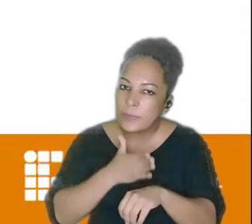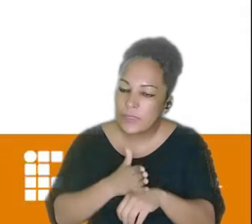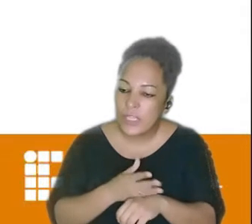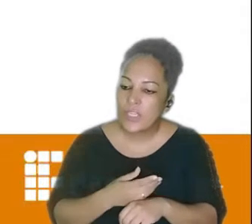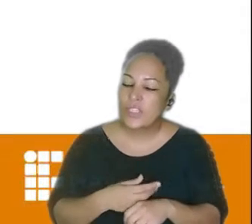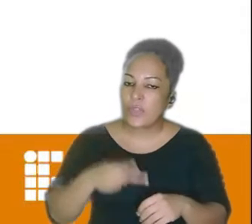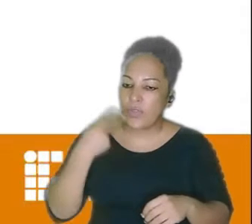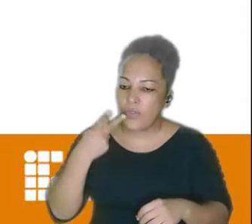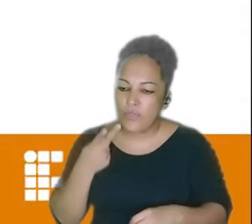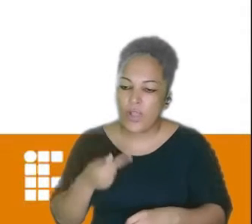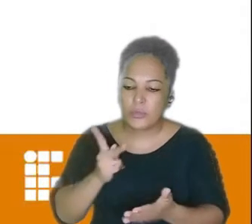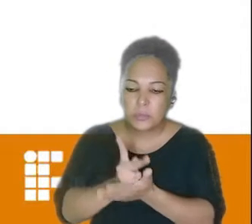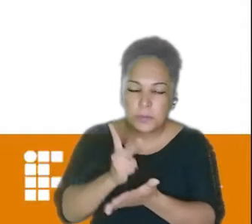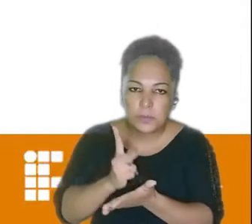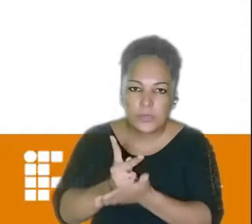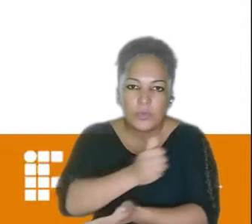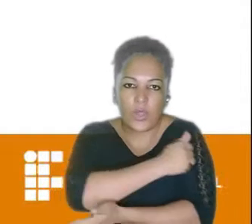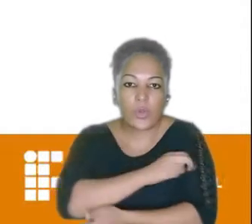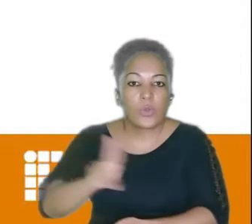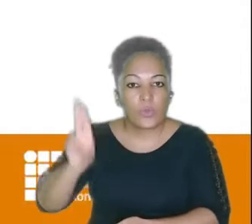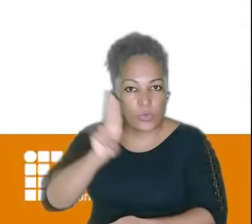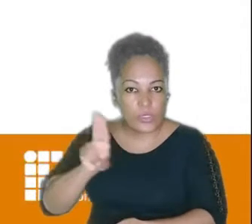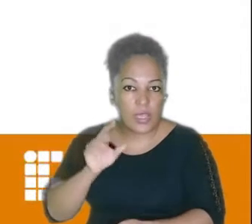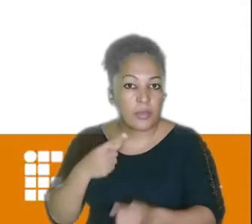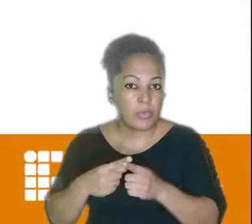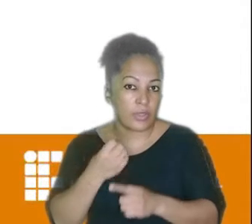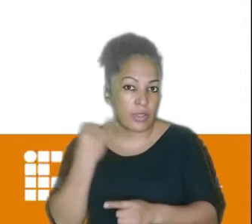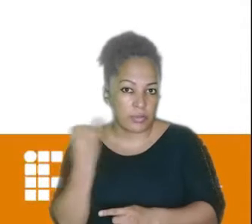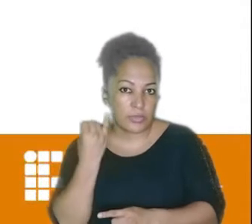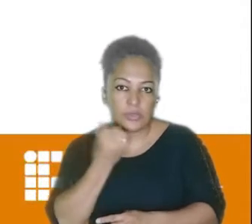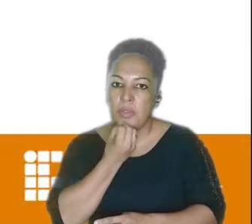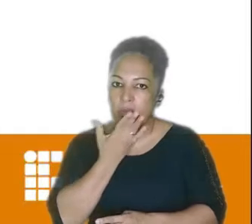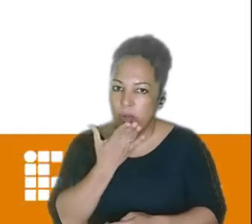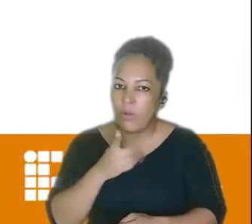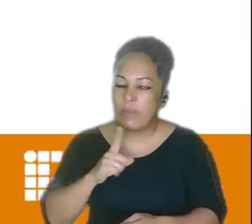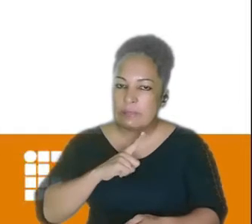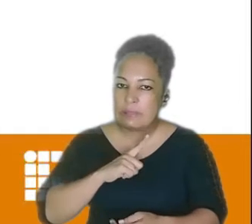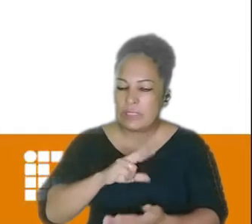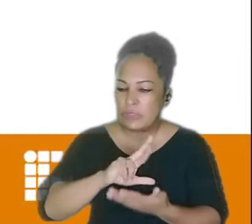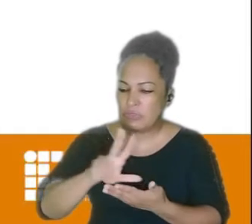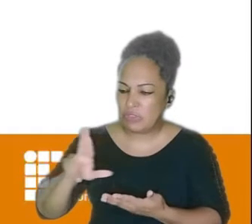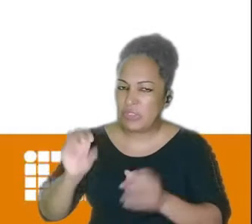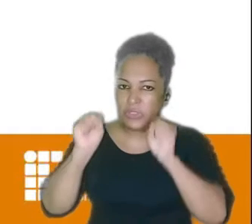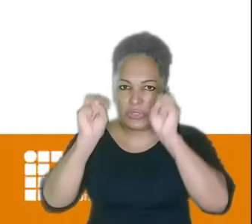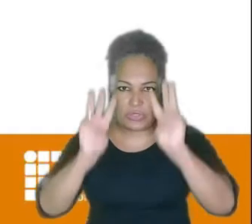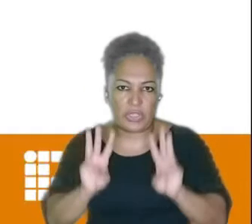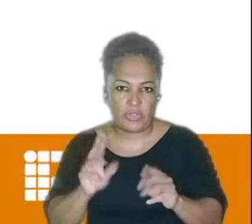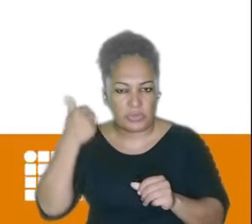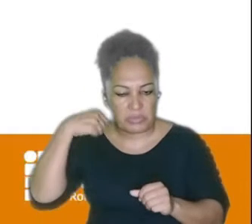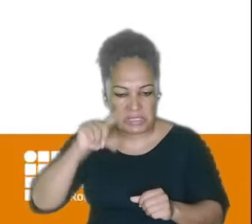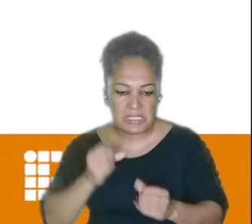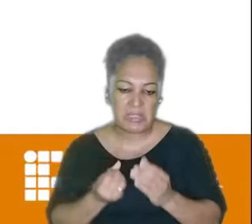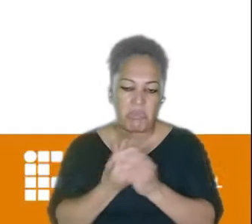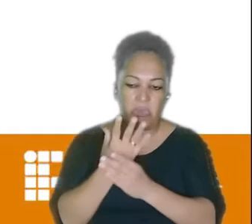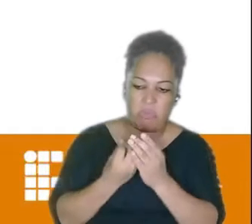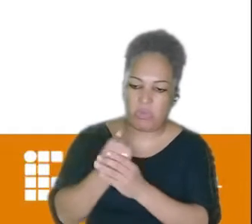que eu bato muito na tecla com os alunos, eu ensino muito eles a utilizar, que ela é muito boa, tá? Já tem um monte de tipo de software, você não precisa ficar criando